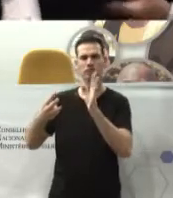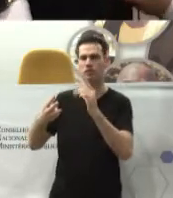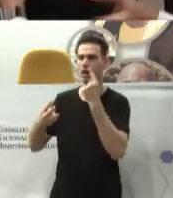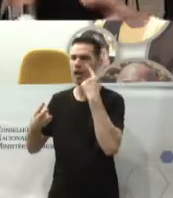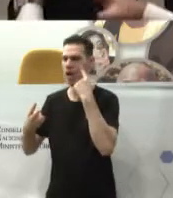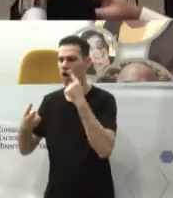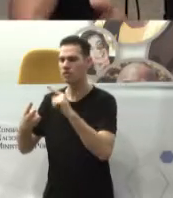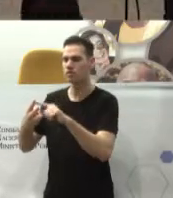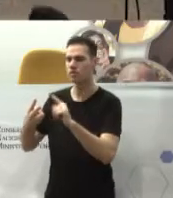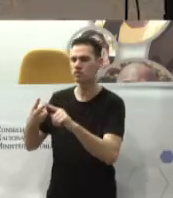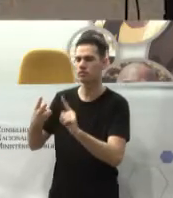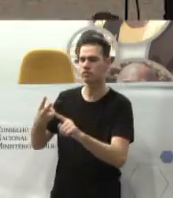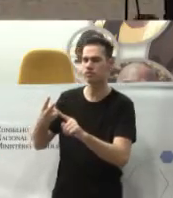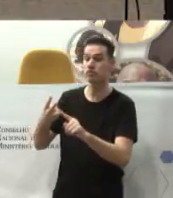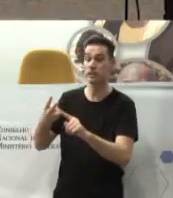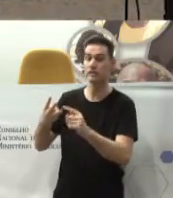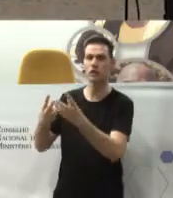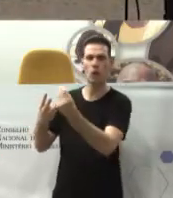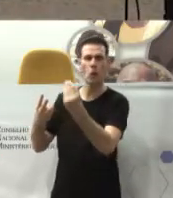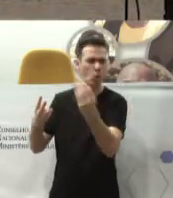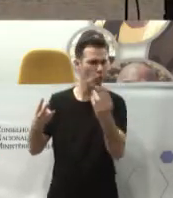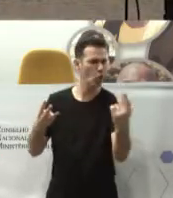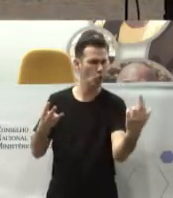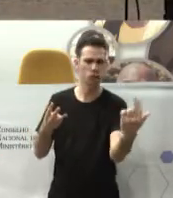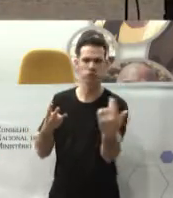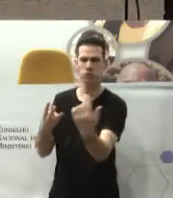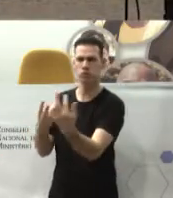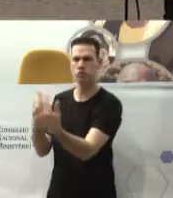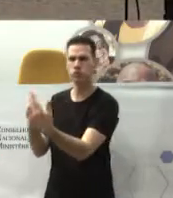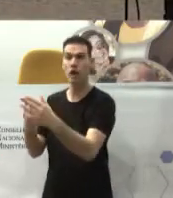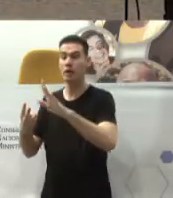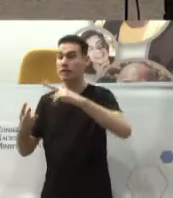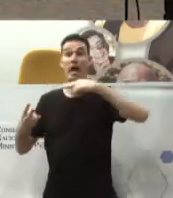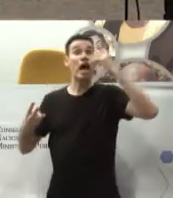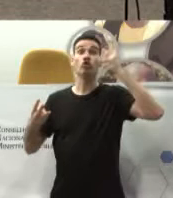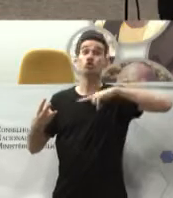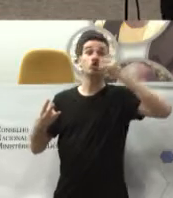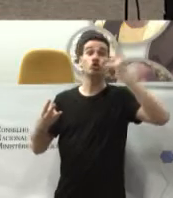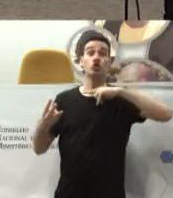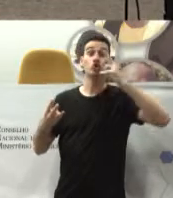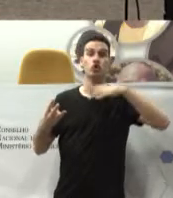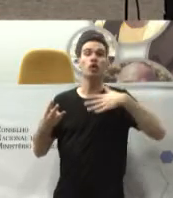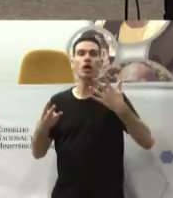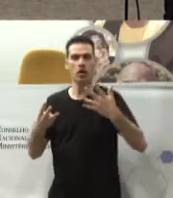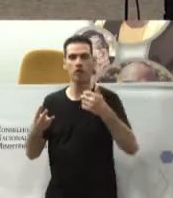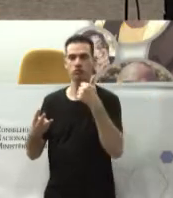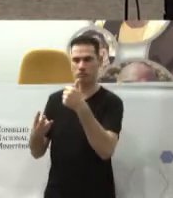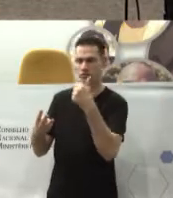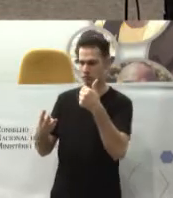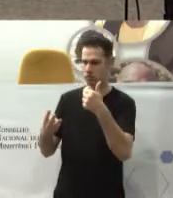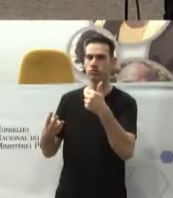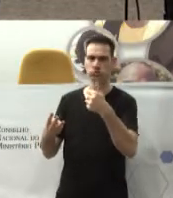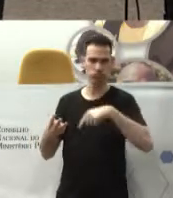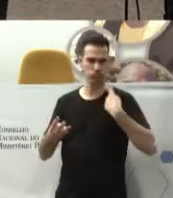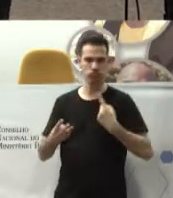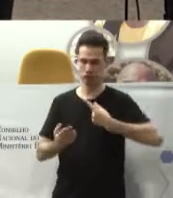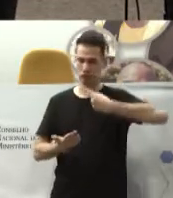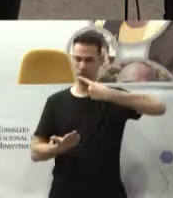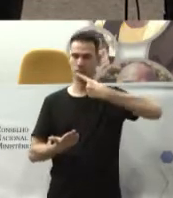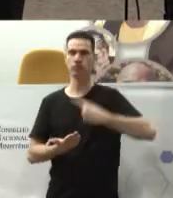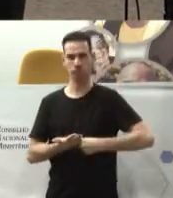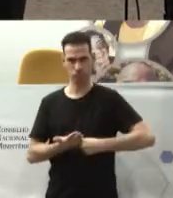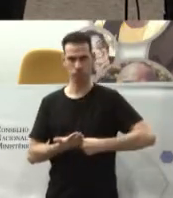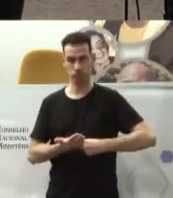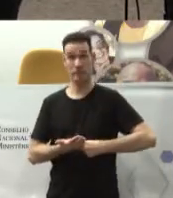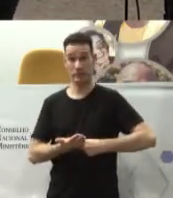escolhem aquela que para elas é mais pungente. E aquilo é objeto de um termo de compromisso. Repito,